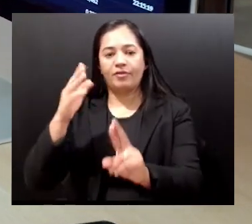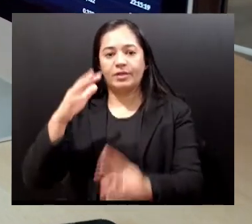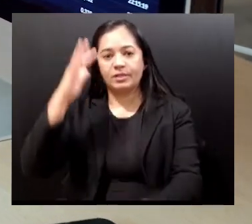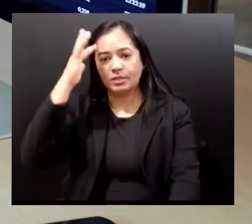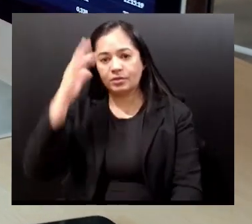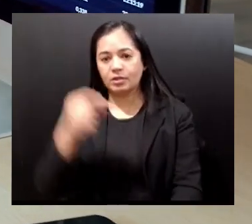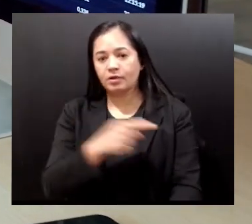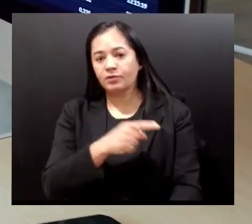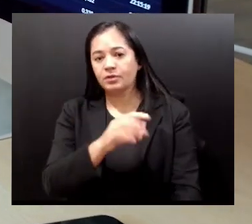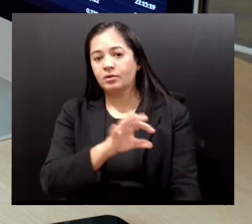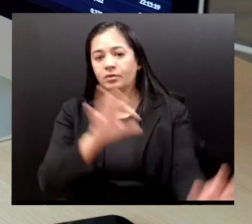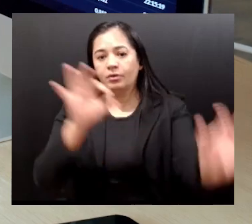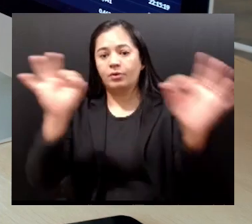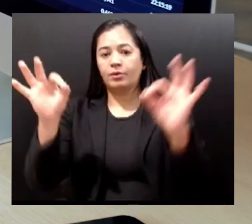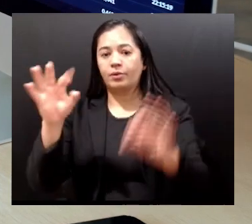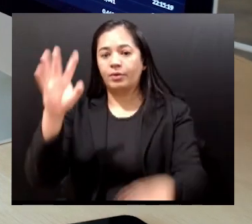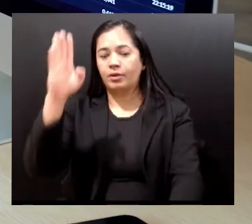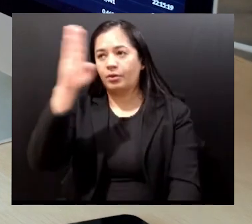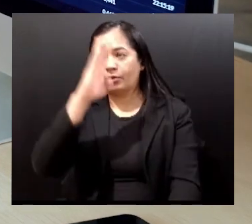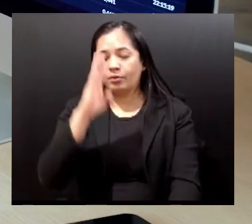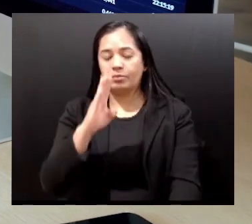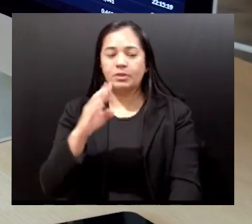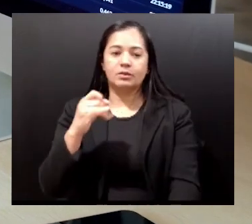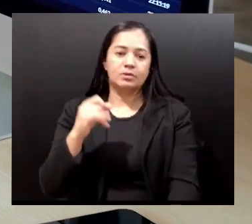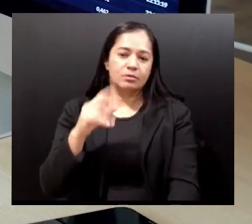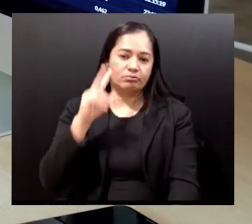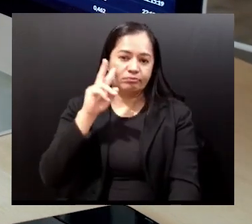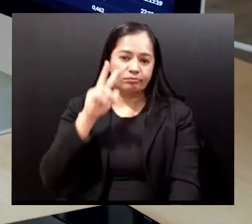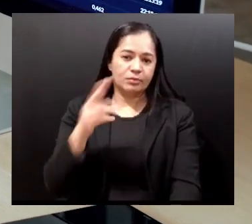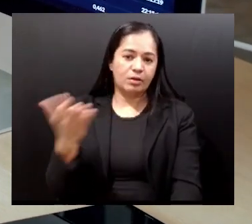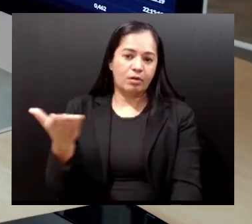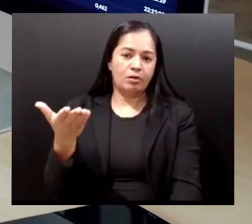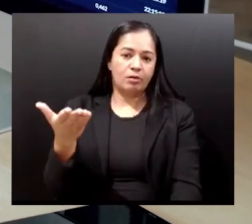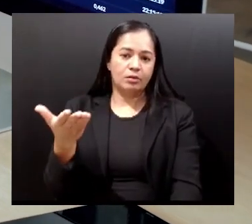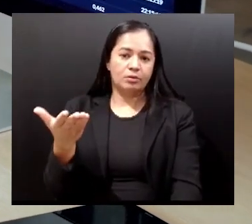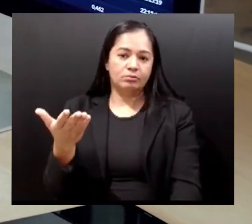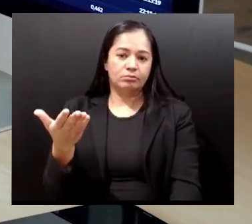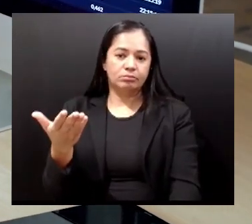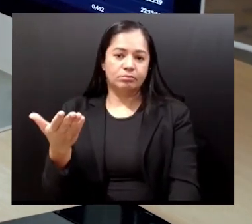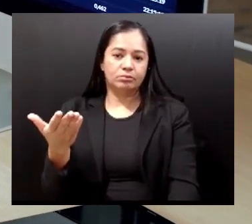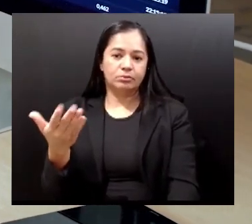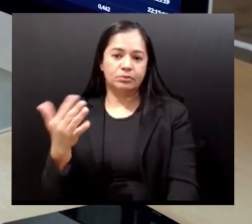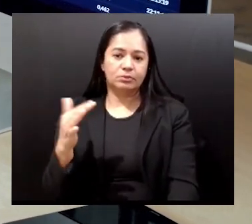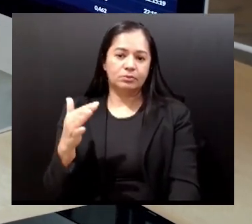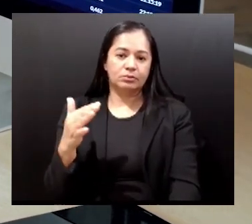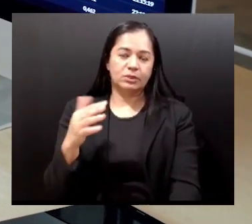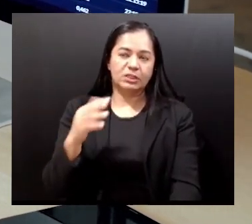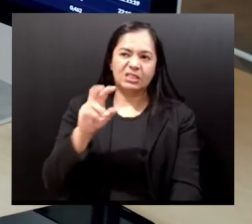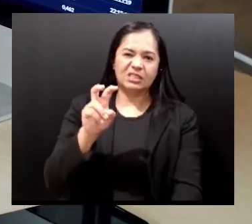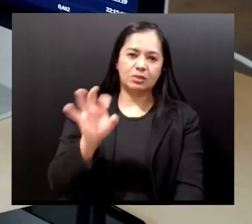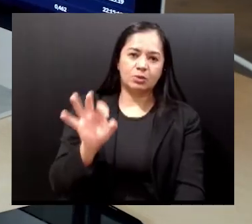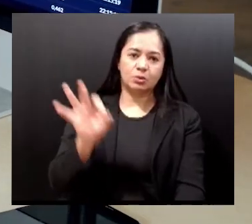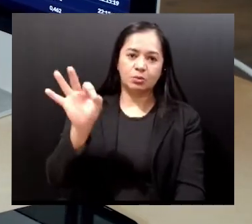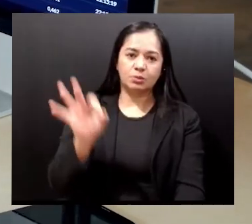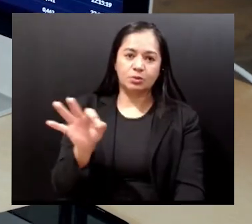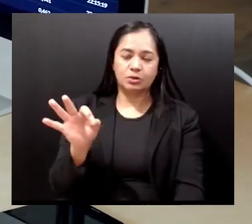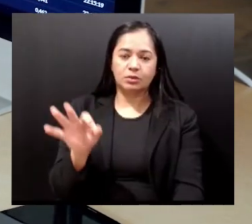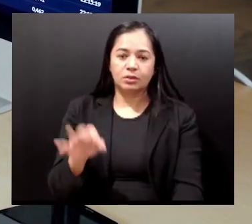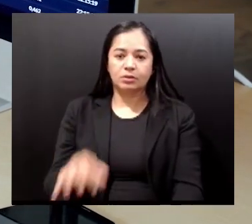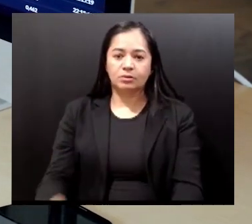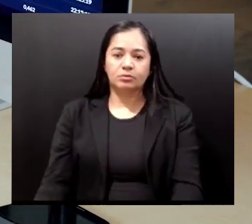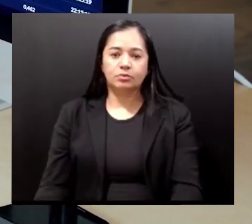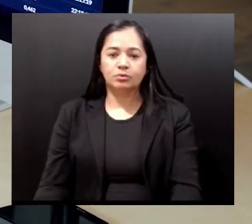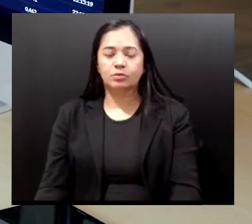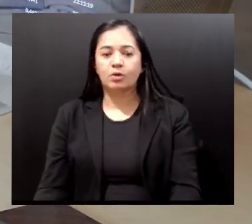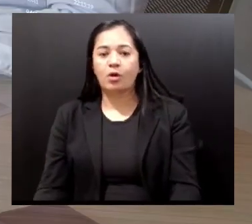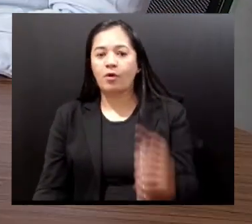Brasil, se for olhar recentemente, o IPCA está na casa aí dos seus 5%. Tenho certeza que quando você vai no supermercado, as